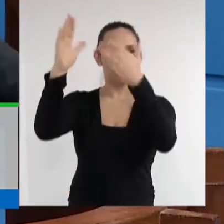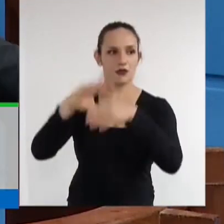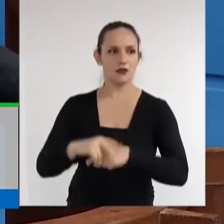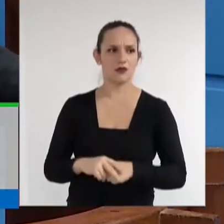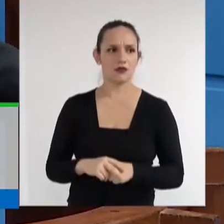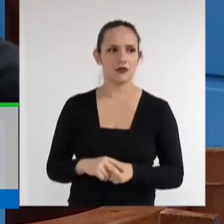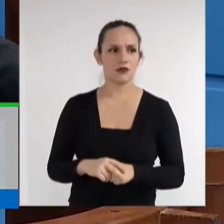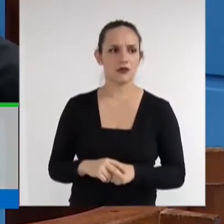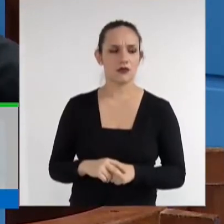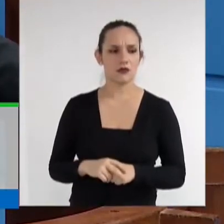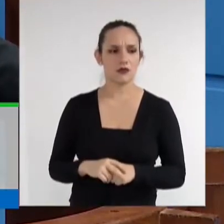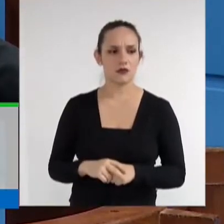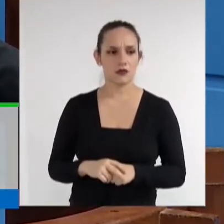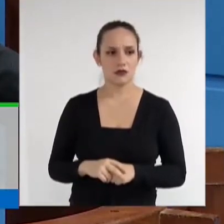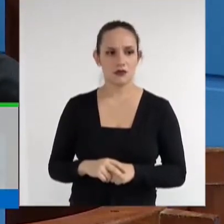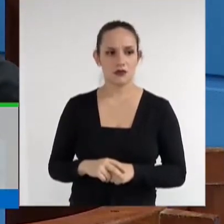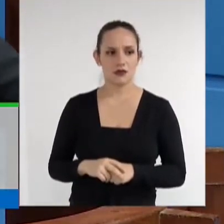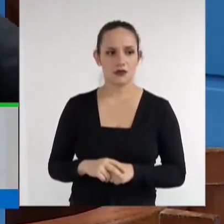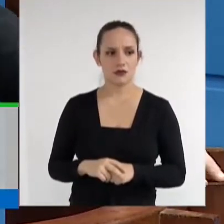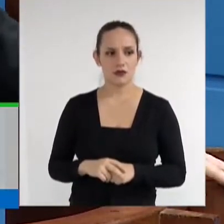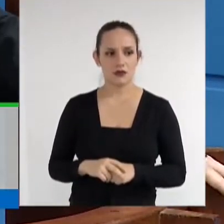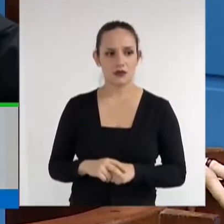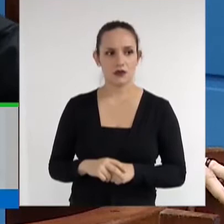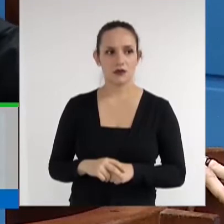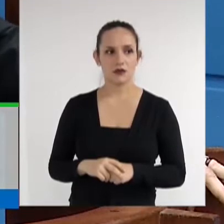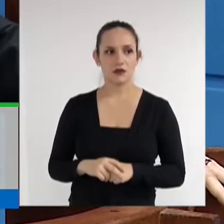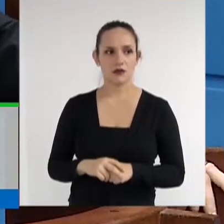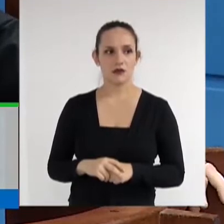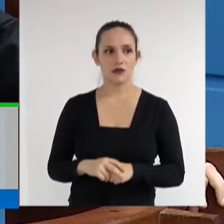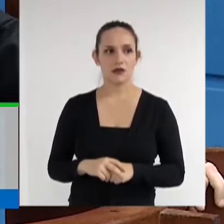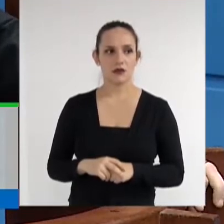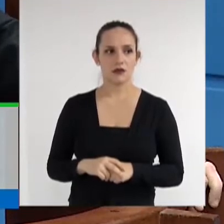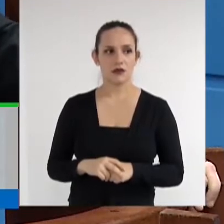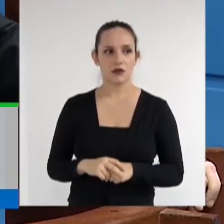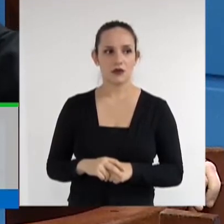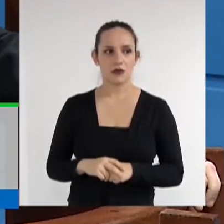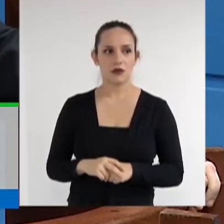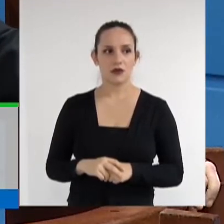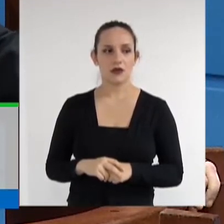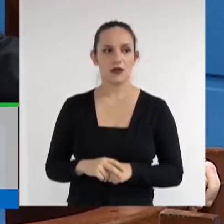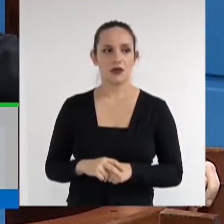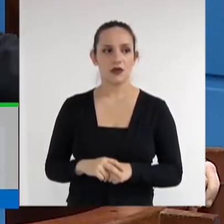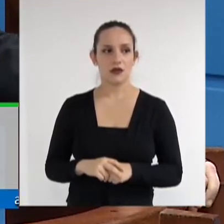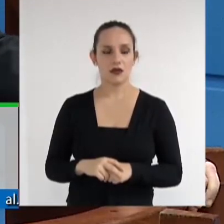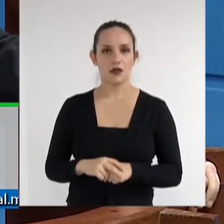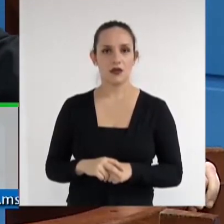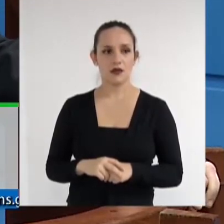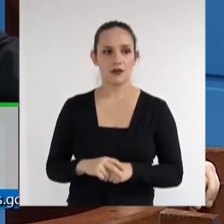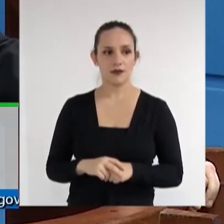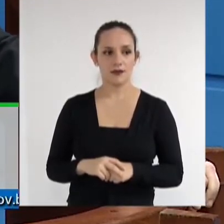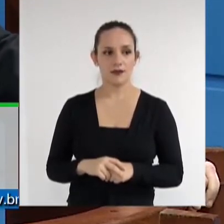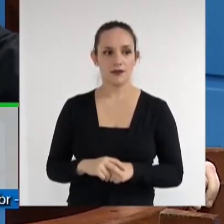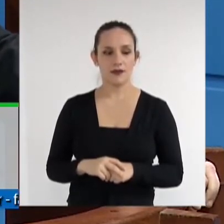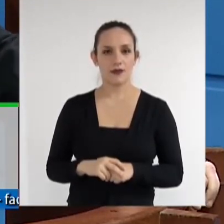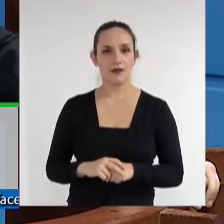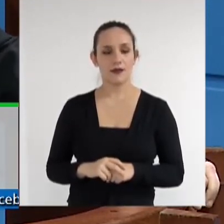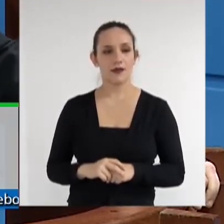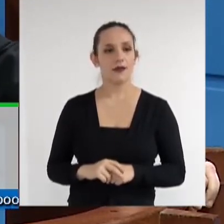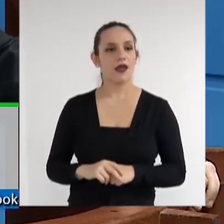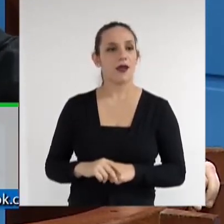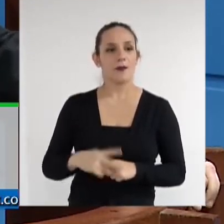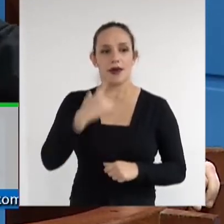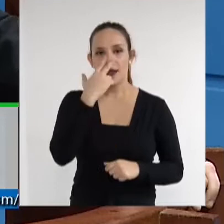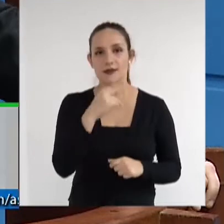E o povo brasileiro já experimentou um governo que corta recursos dos pobres